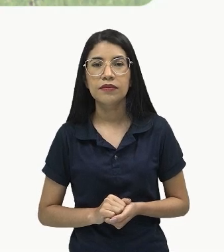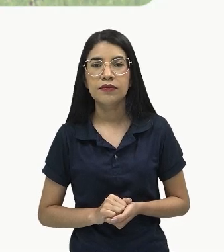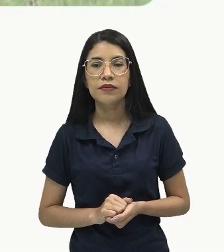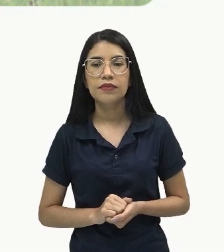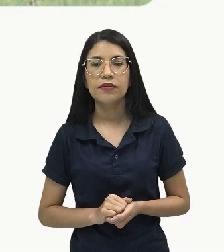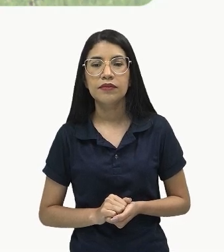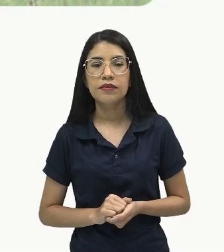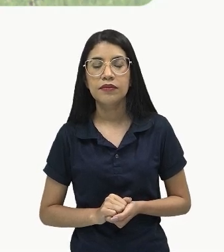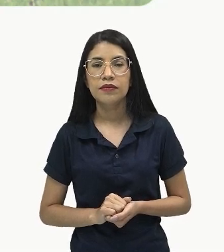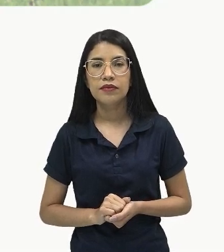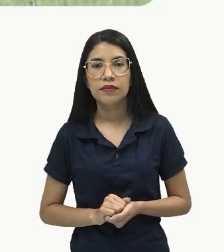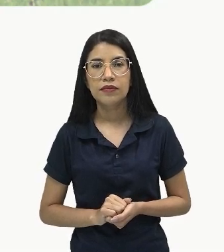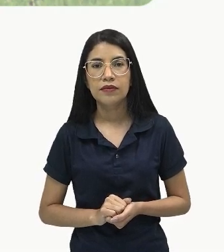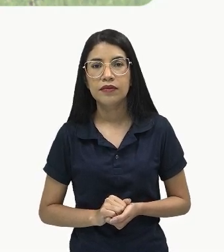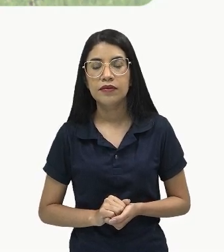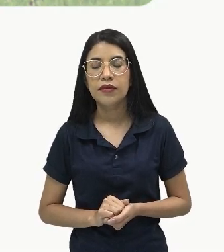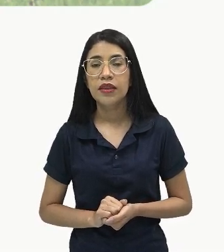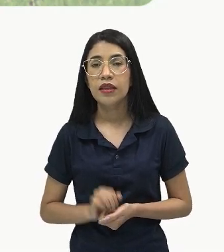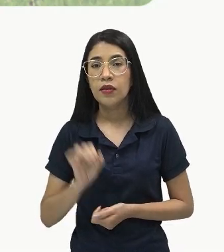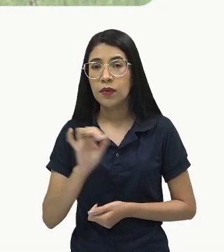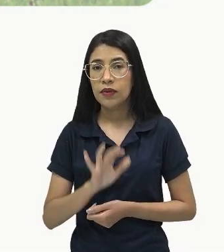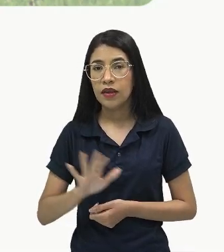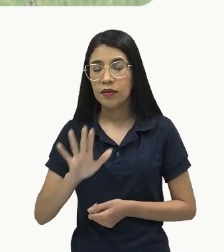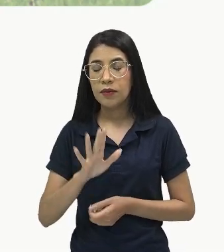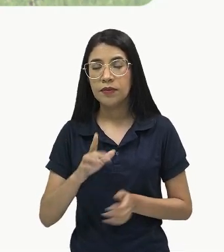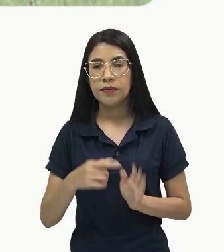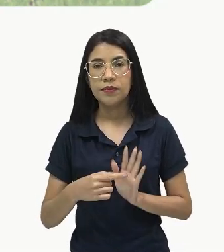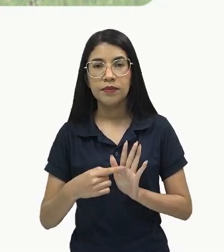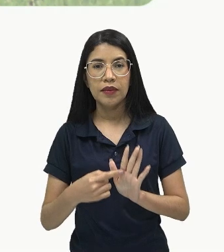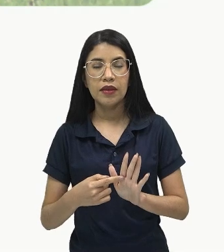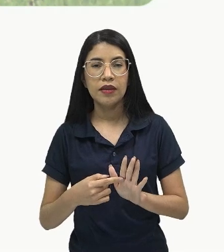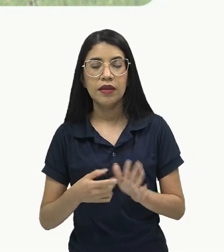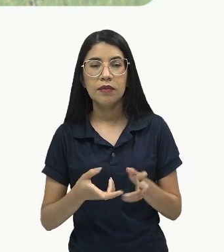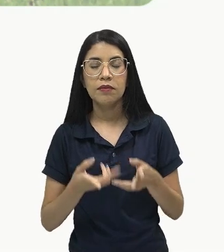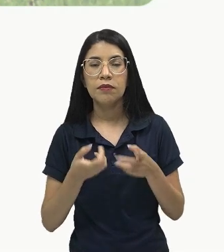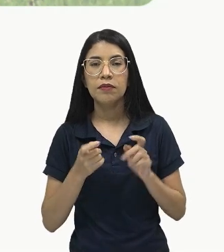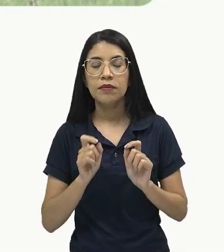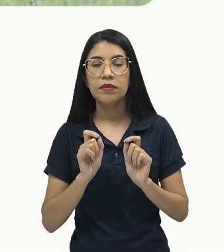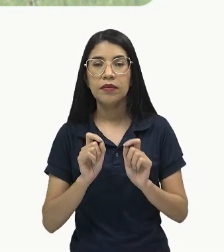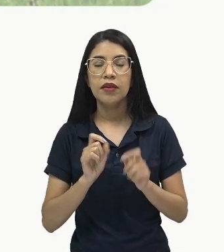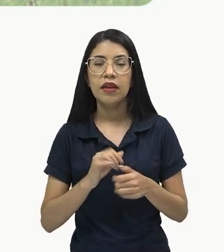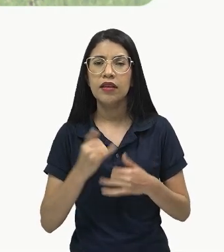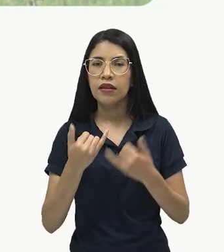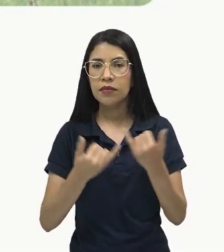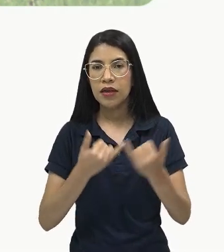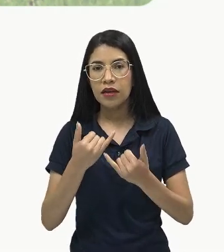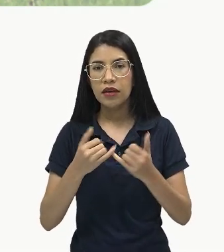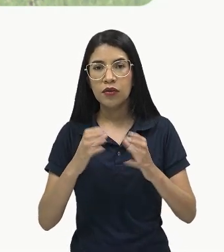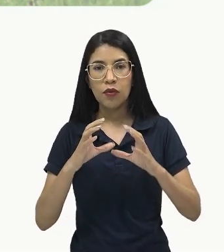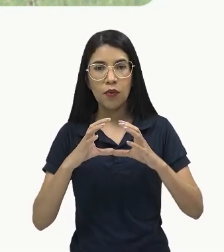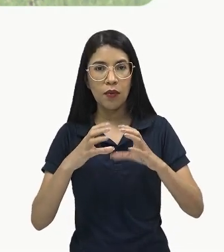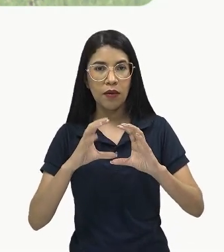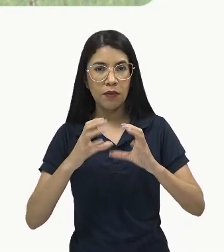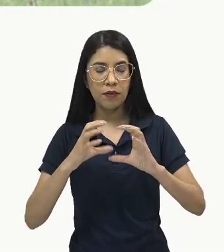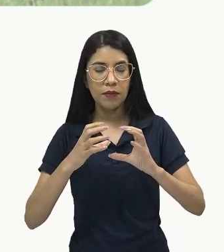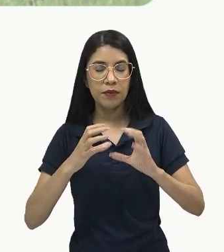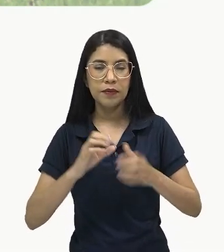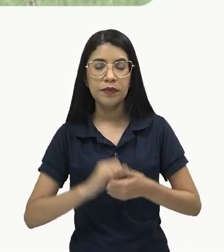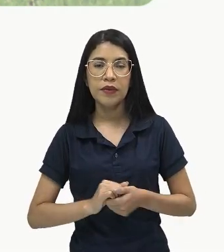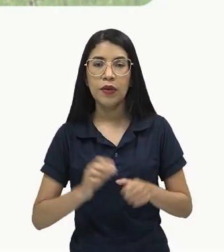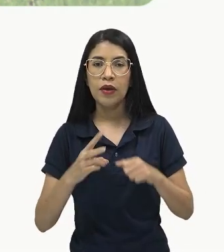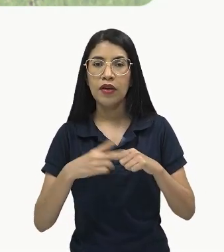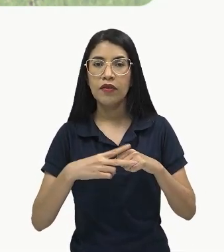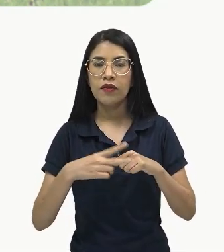boy. Então, nessa imagem aqui, não é? Você vê que ele está brincando ali com a bola, não é? O nosso verbo é o